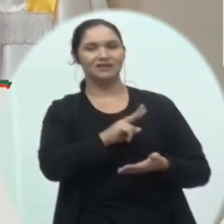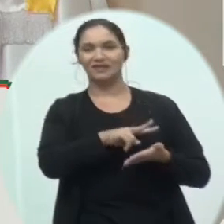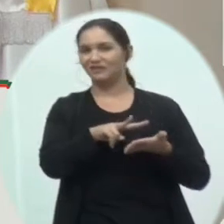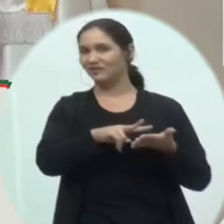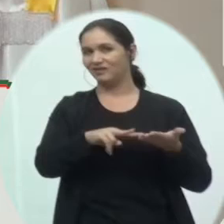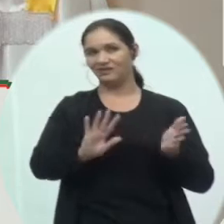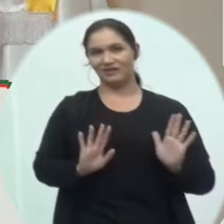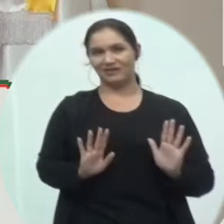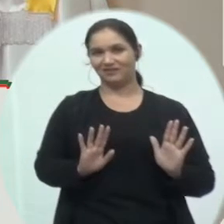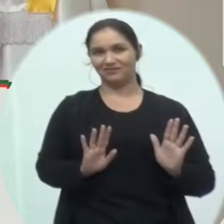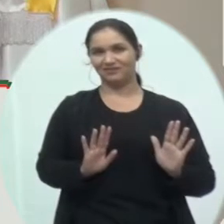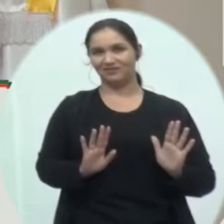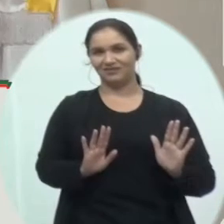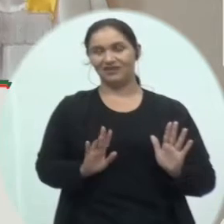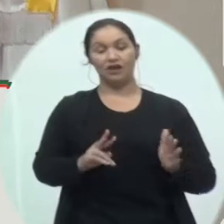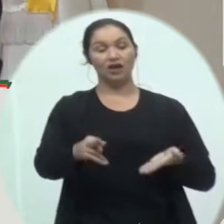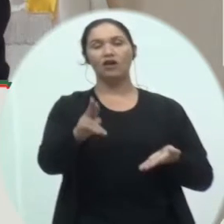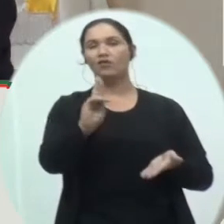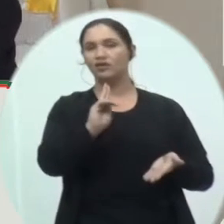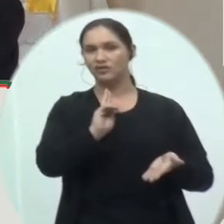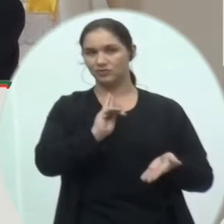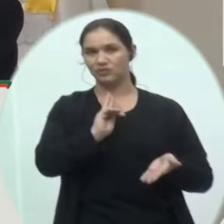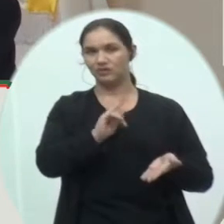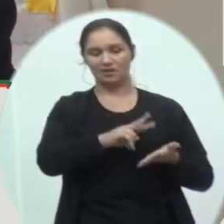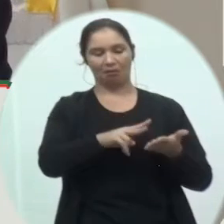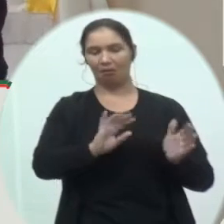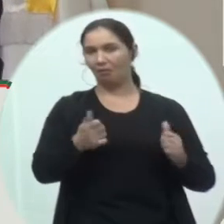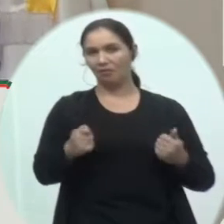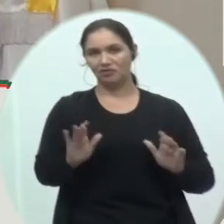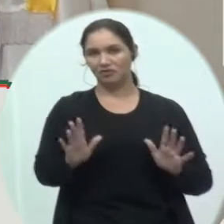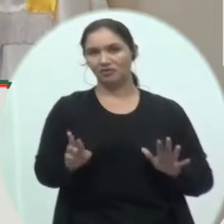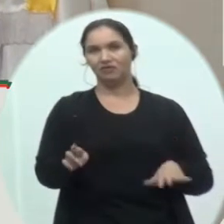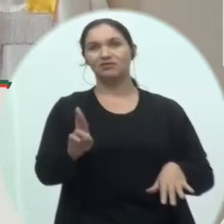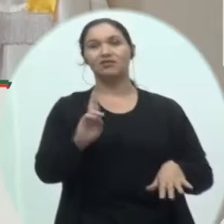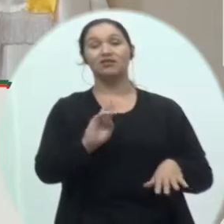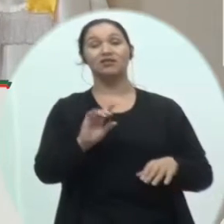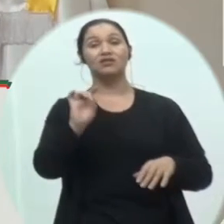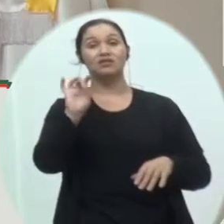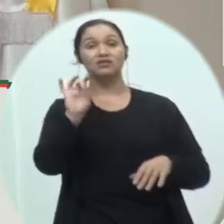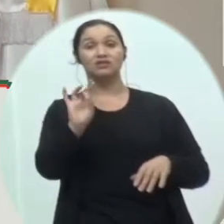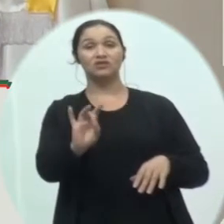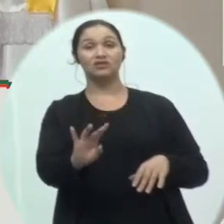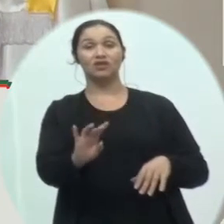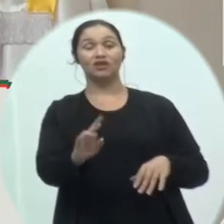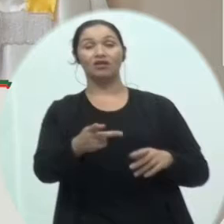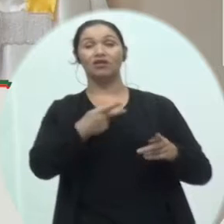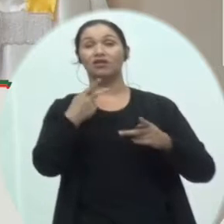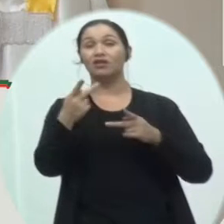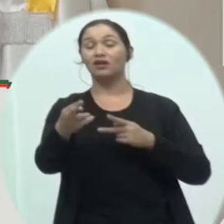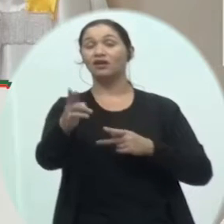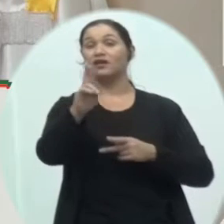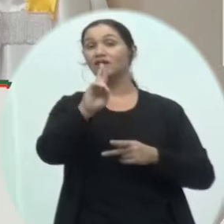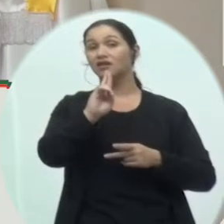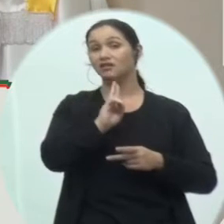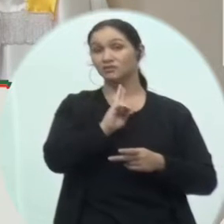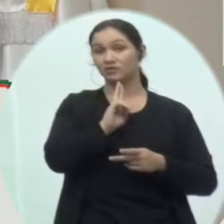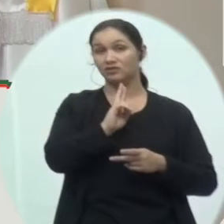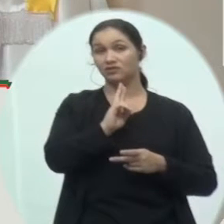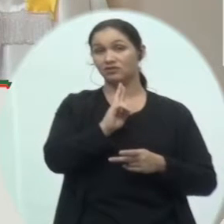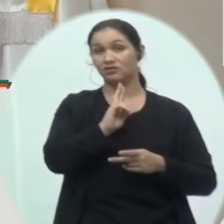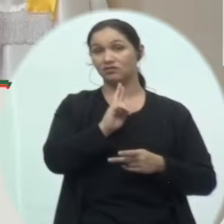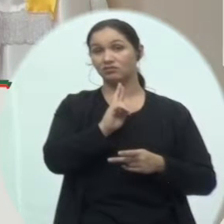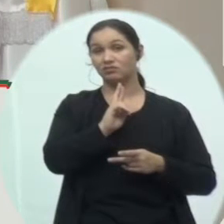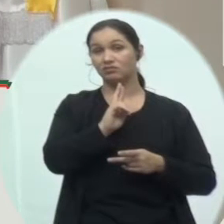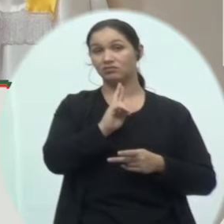muito tranquilo para mim. A resposta do requerimento veio assim: estamos conversando com a secretária de obras, Kátia